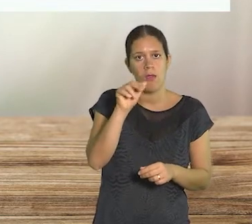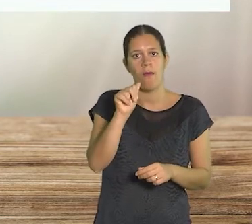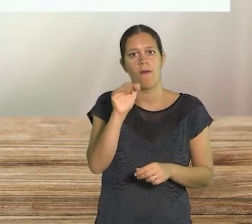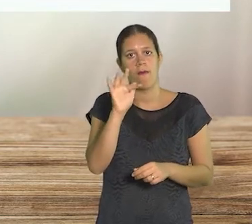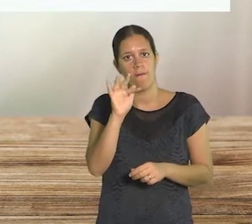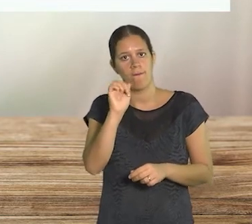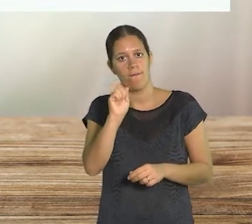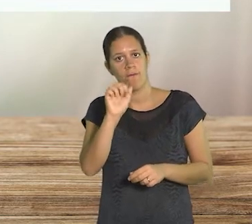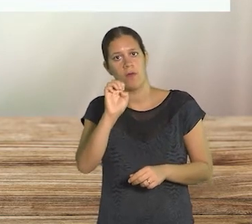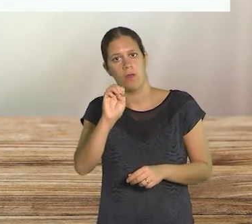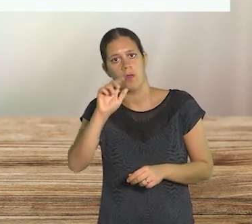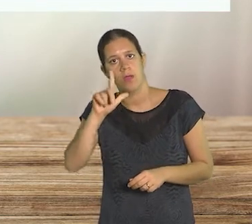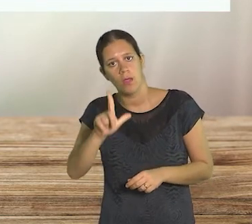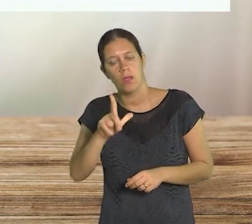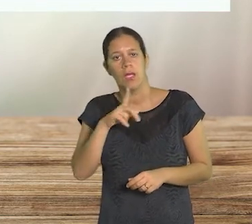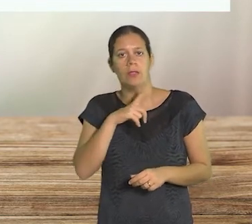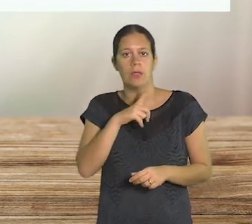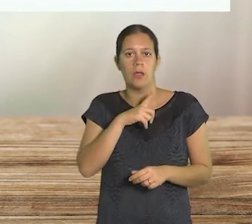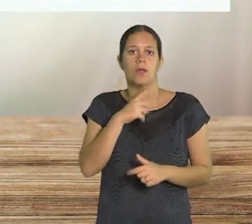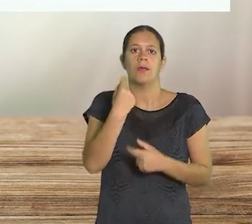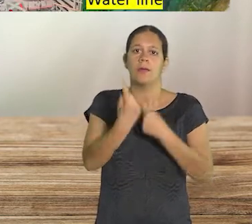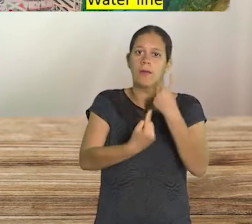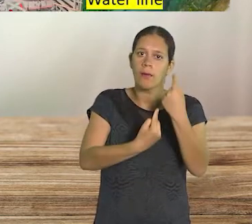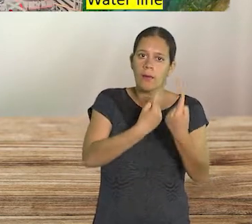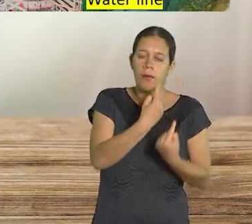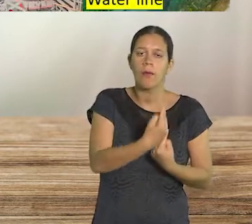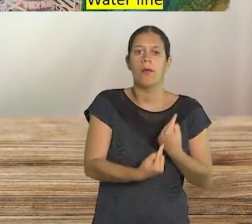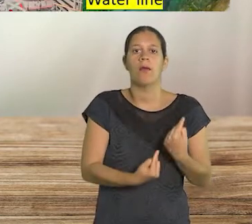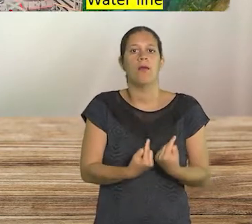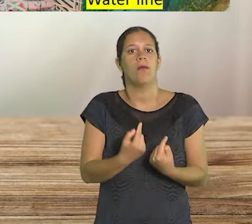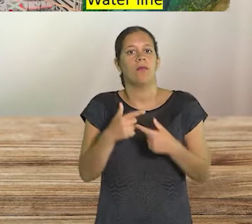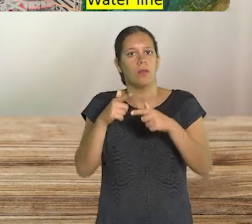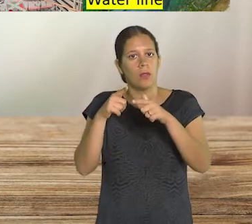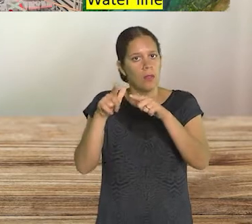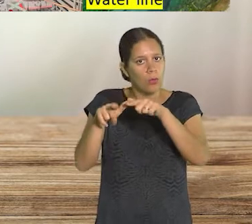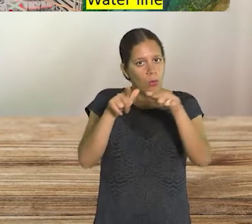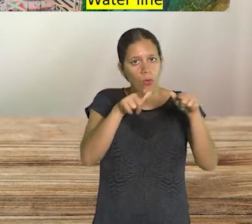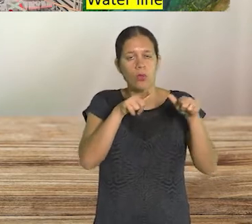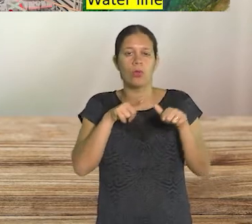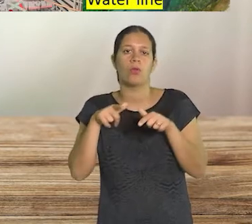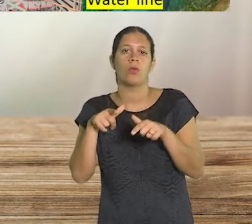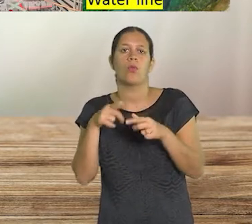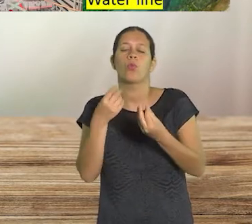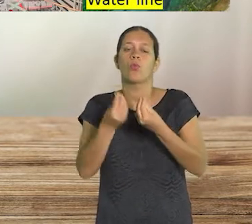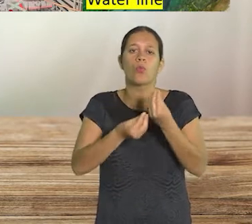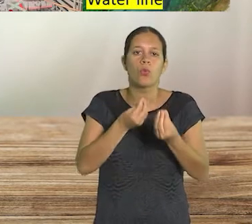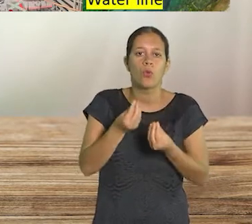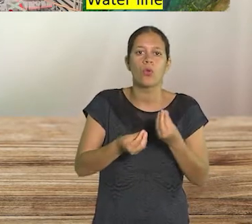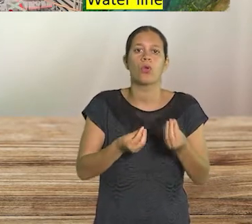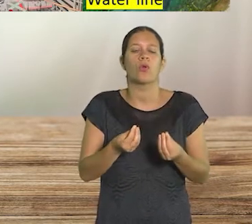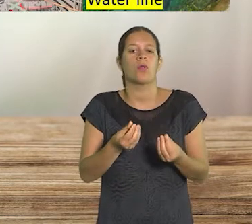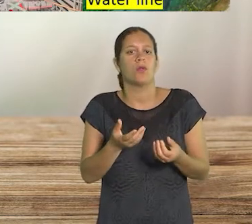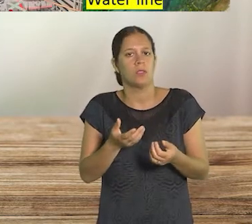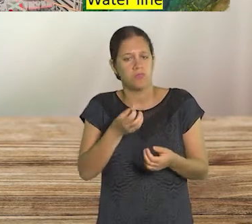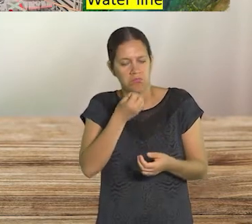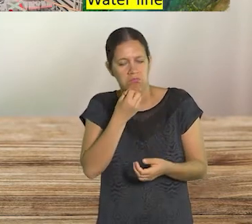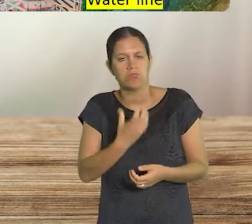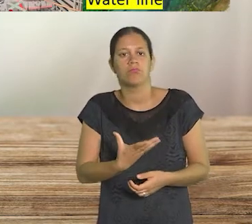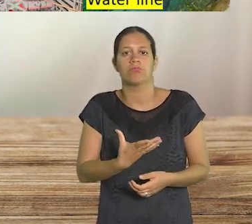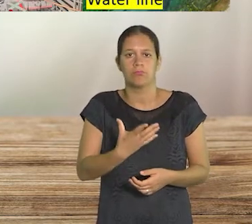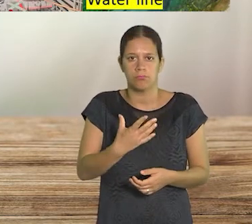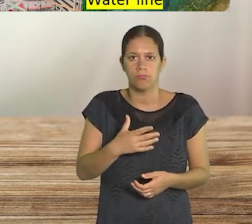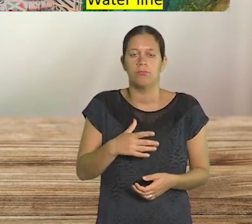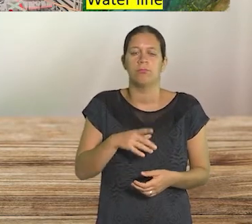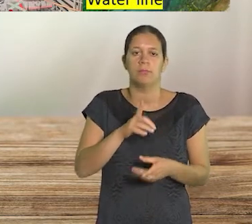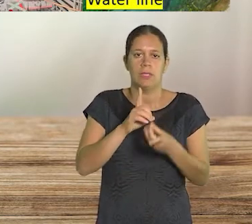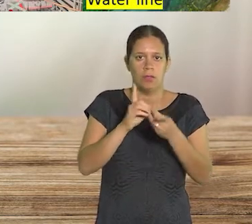Rafael Bride, ele ensina mais sobre cada categoria que vocês podem fazer, como fazer, bem didático as